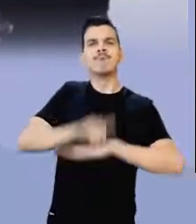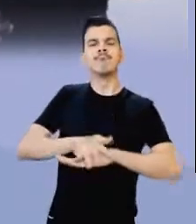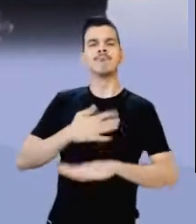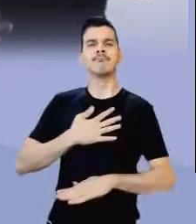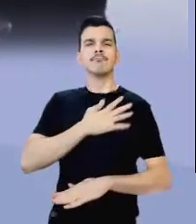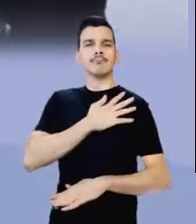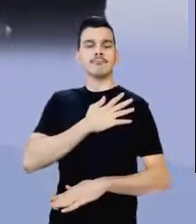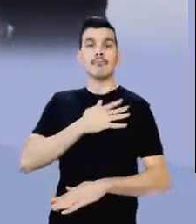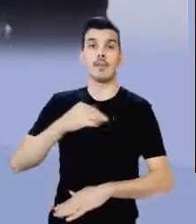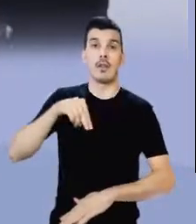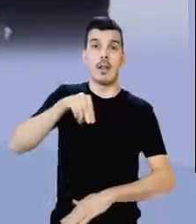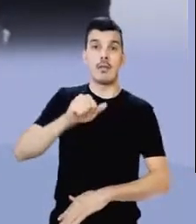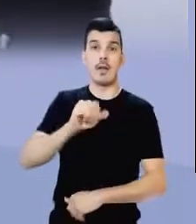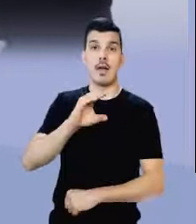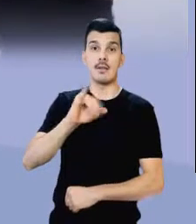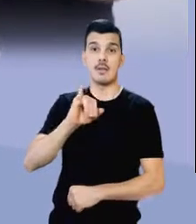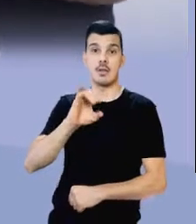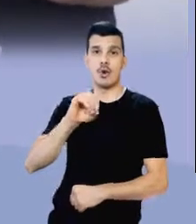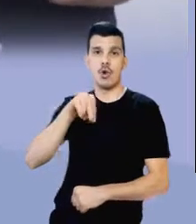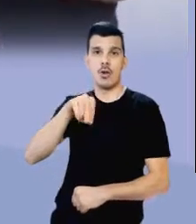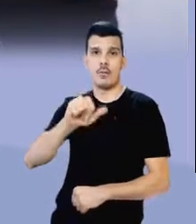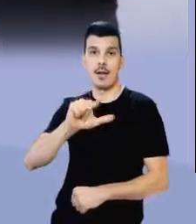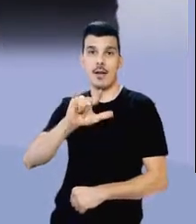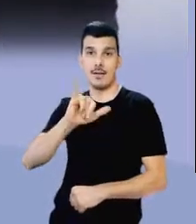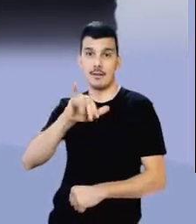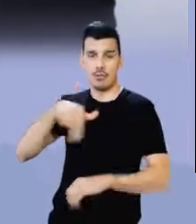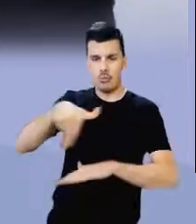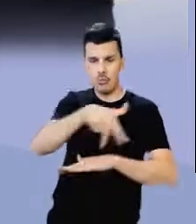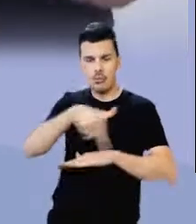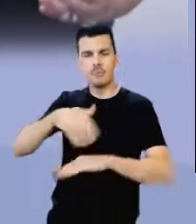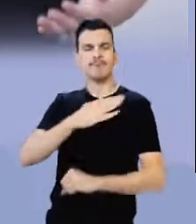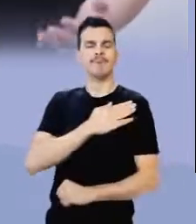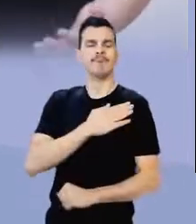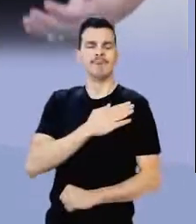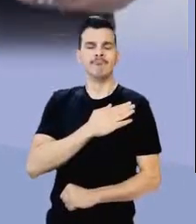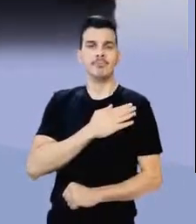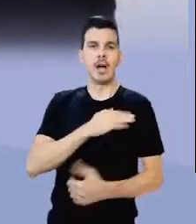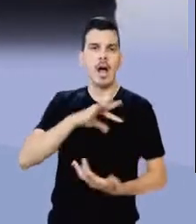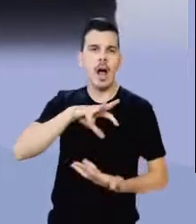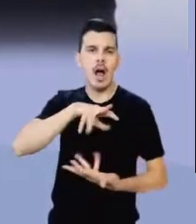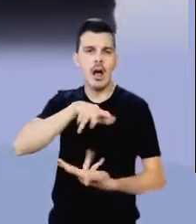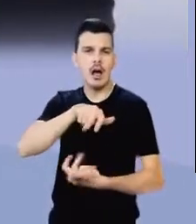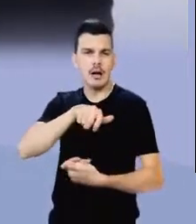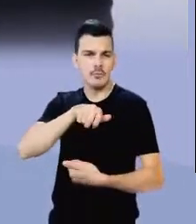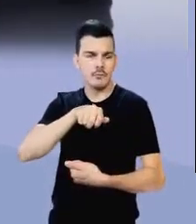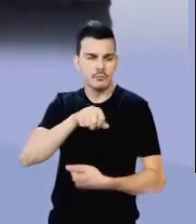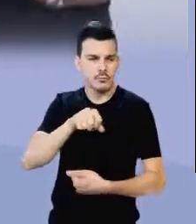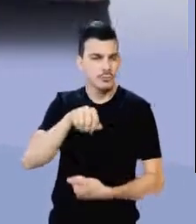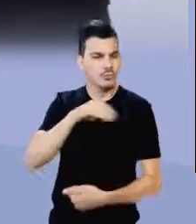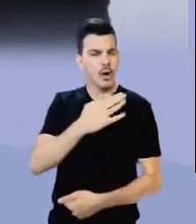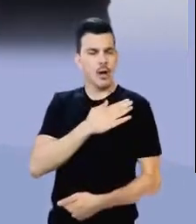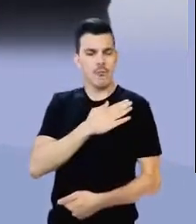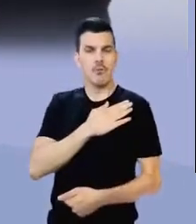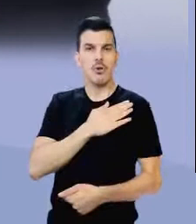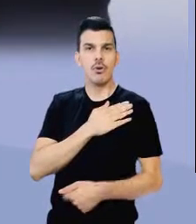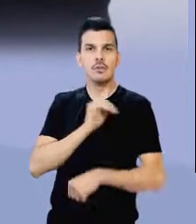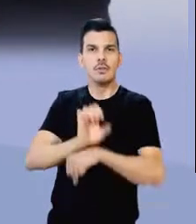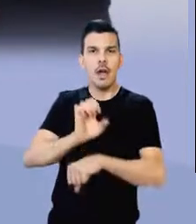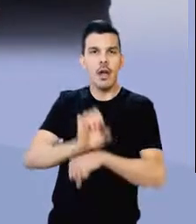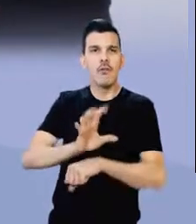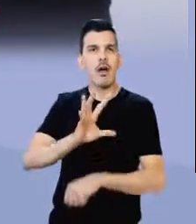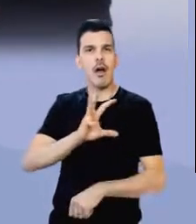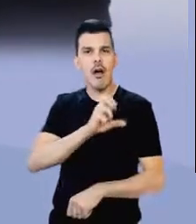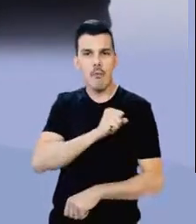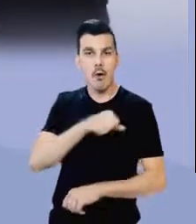eles retomam o amor pela pátria, o amor pelas pessoas. Eles se preocupam com o estar